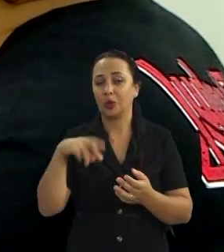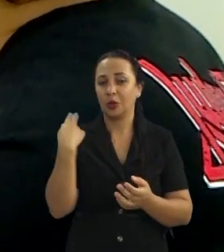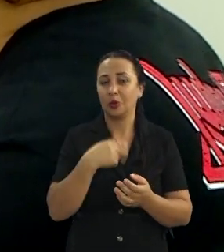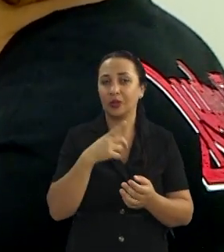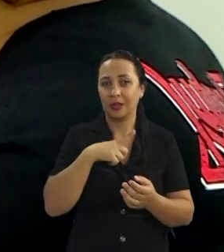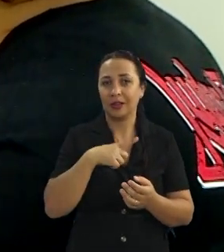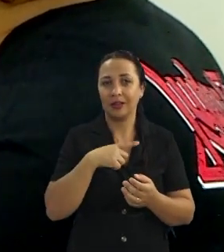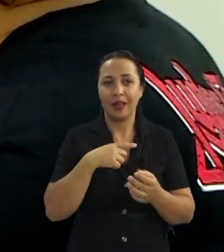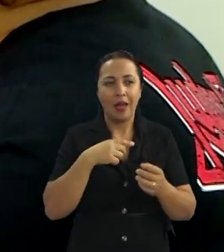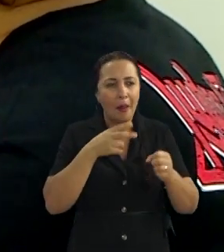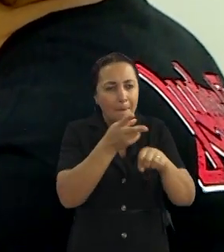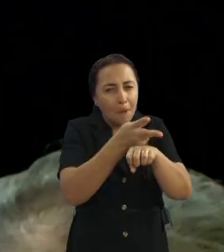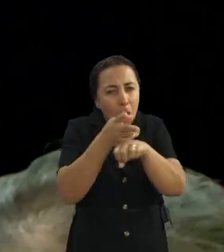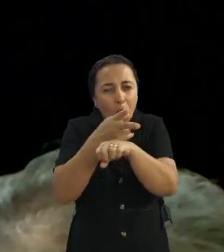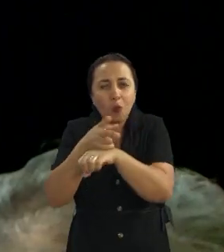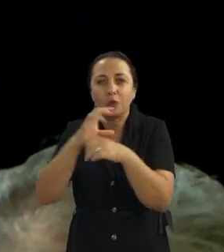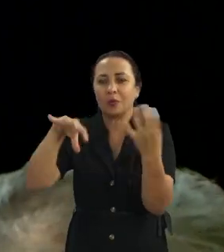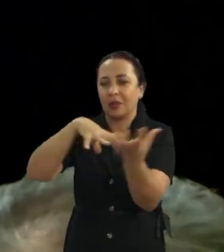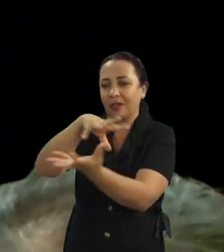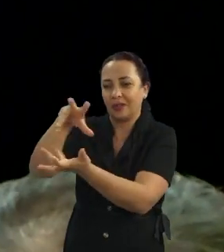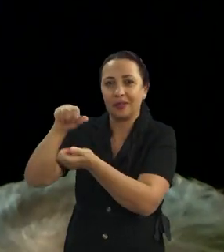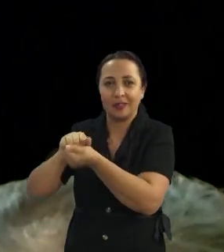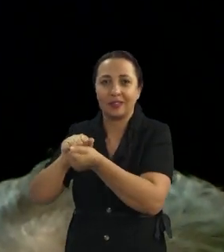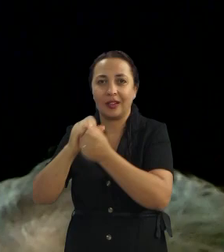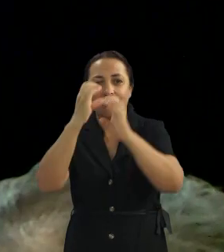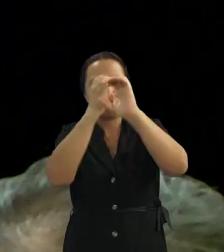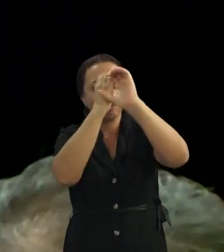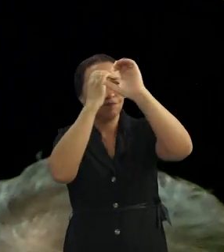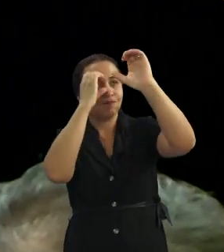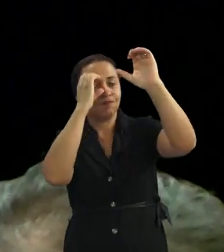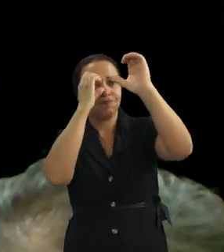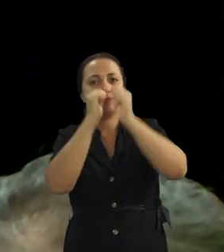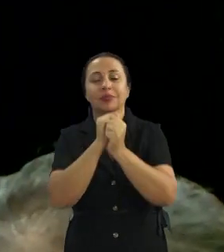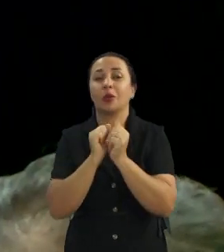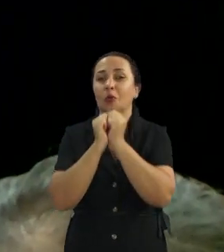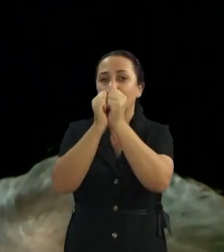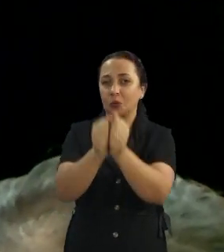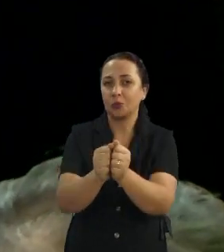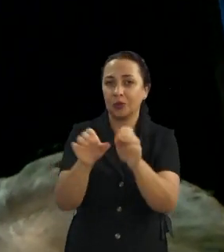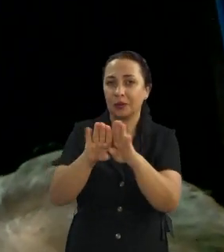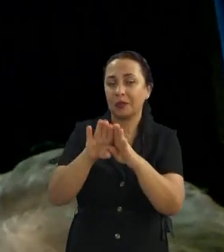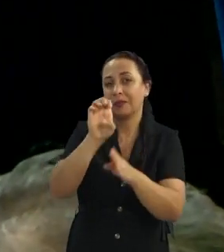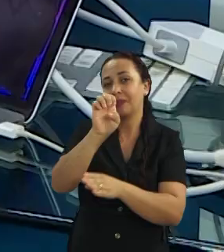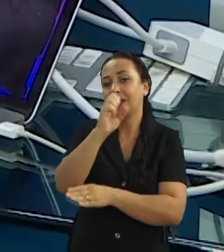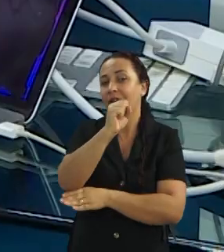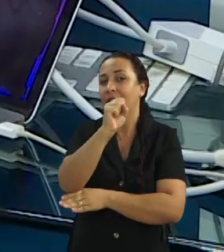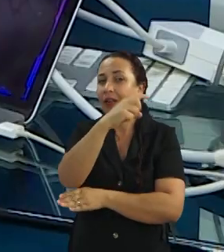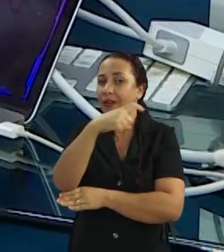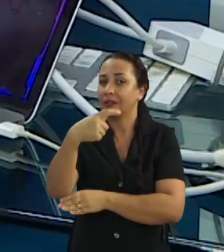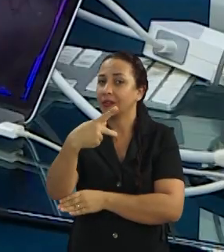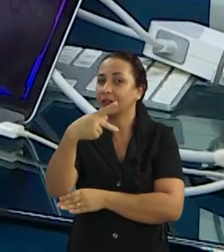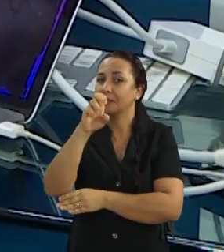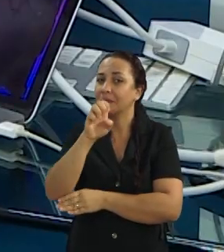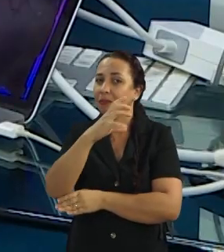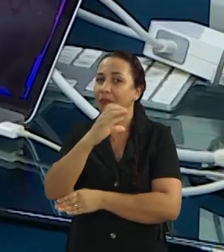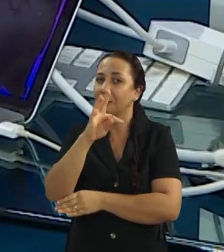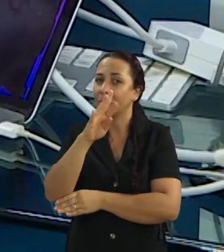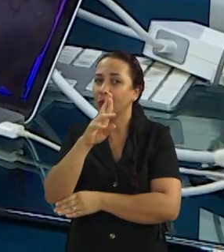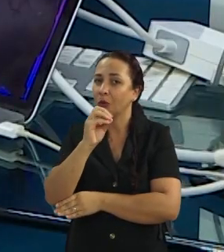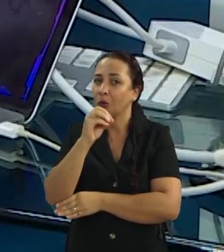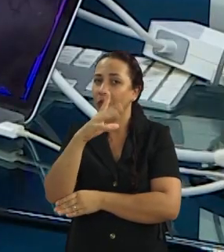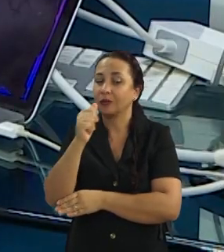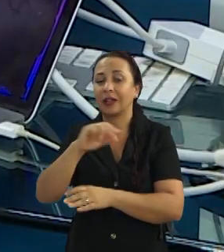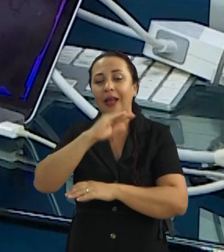gente chama de caçadores de planetas, né, são vários. Eles são telescópios acoplados em espectrógrafos, e esses